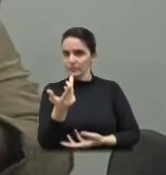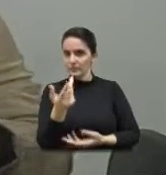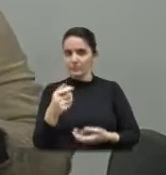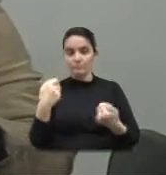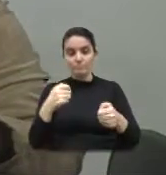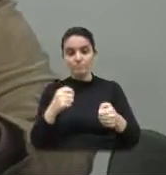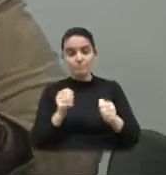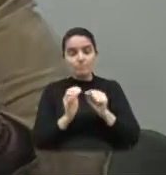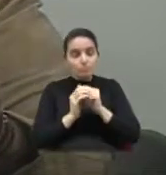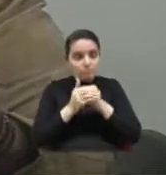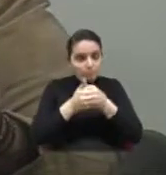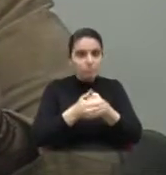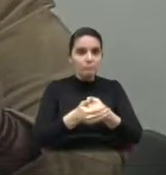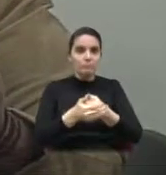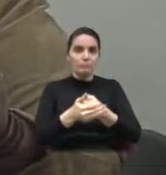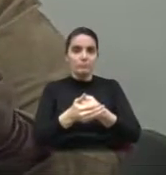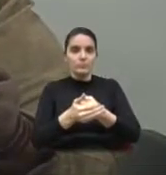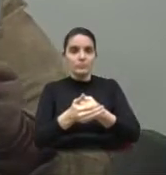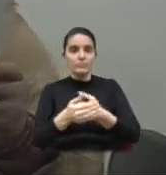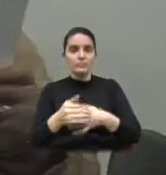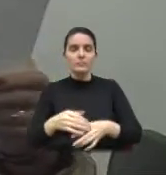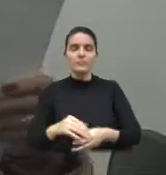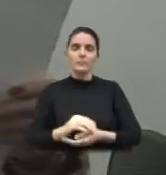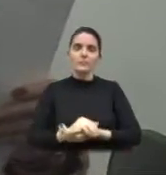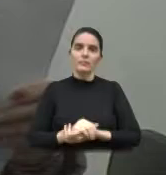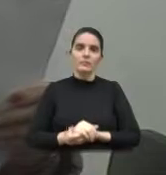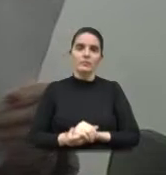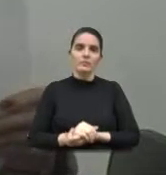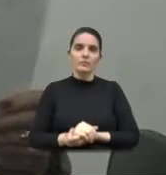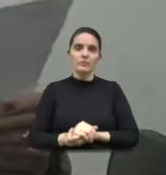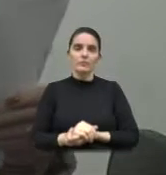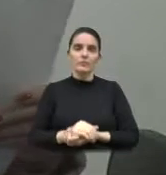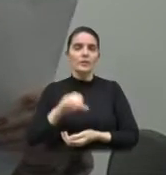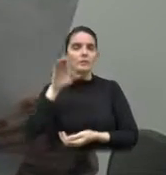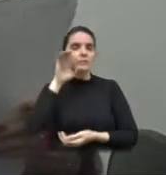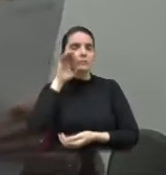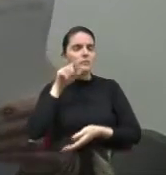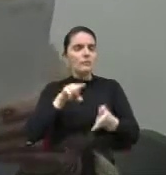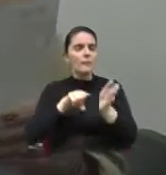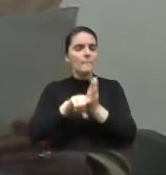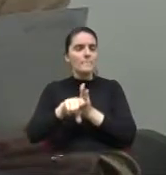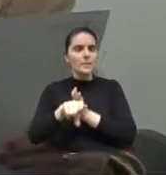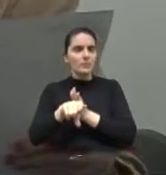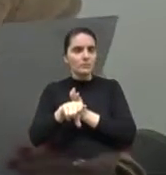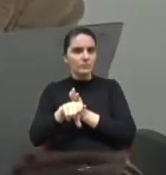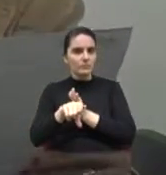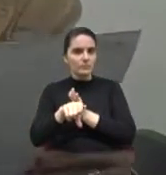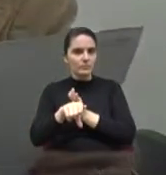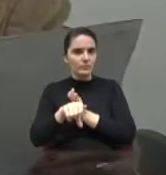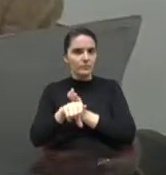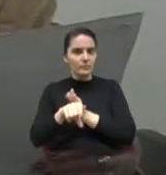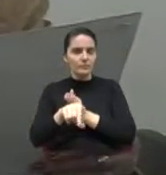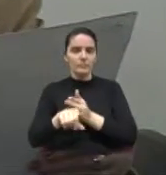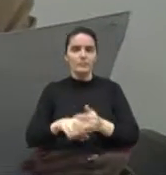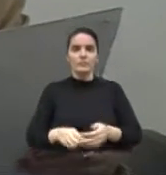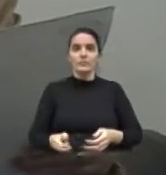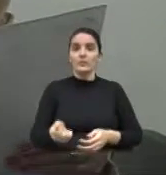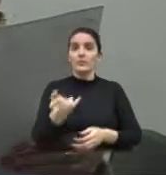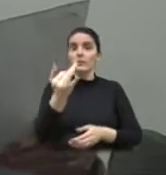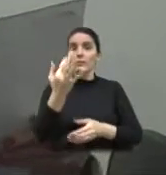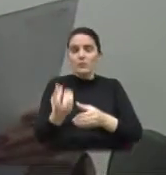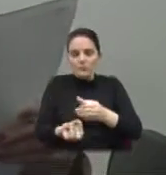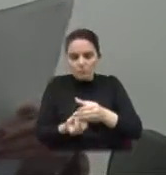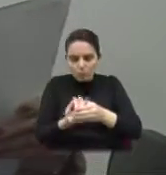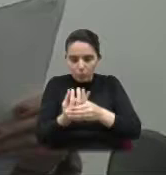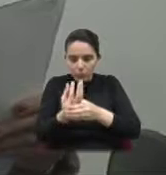preservação dos recursos naturais. Nesse requerimento, eu faço as seguintes perguntas: que informe quantas minas